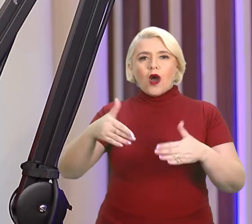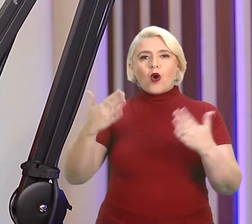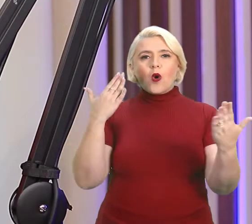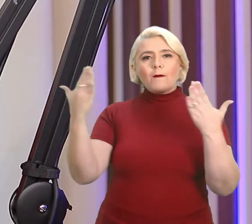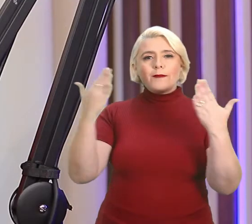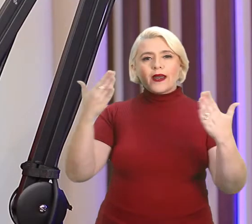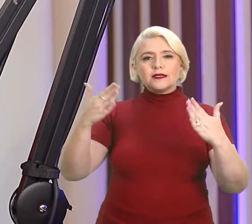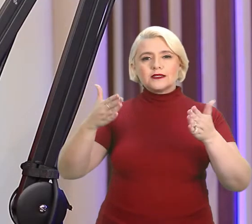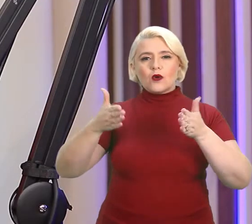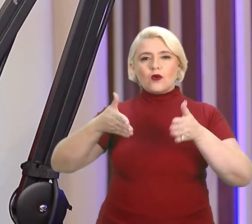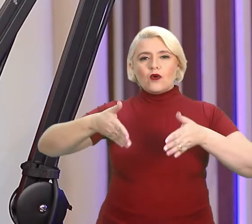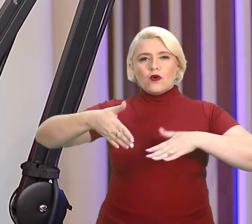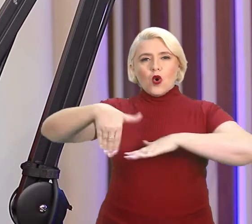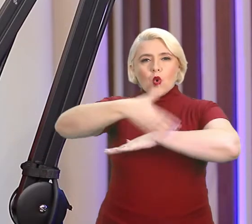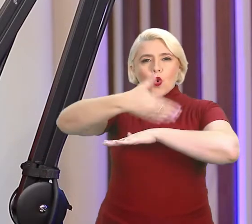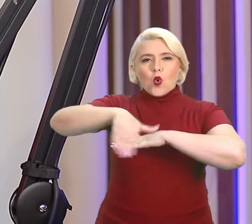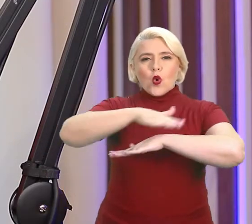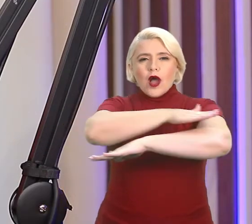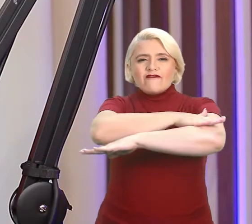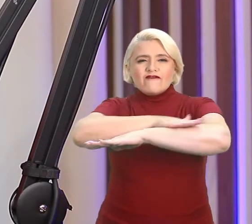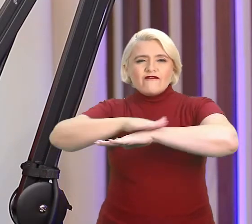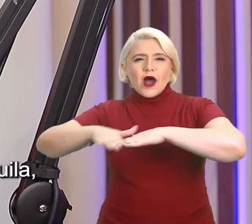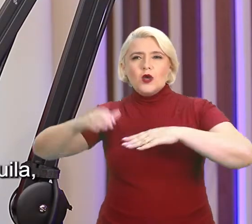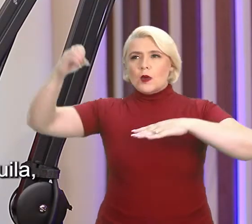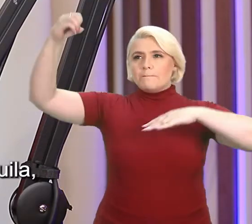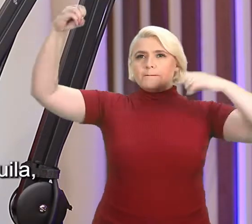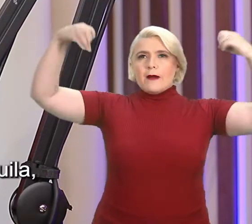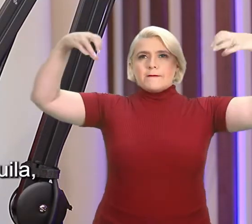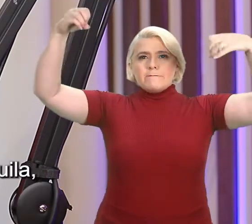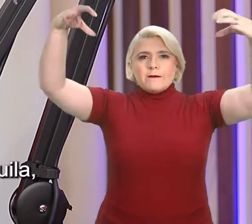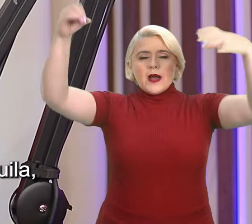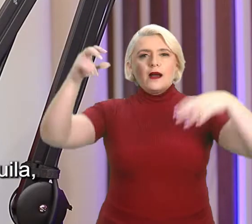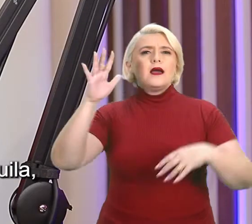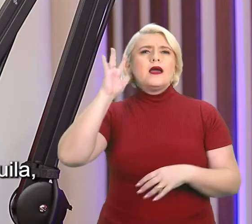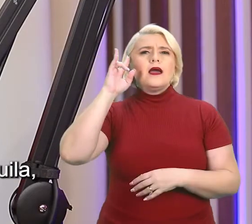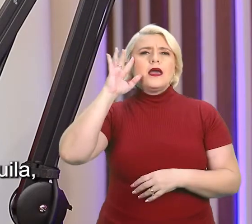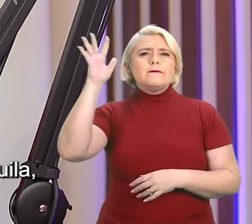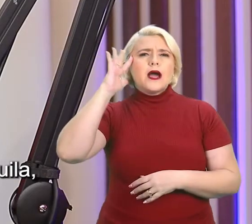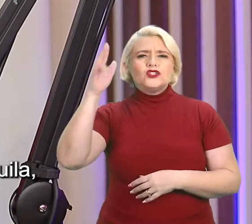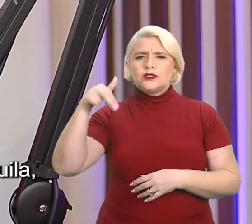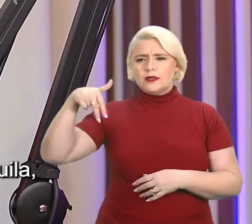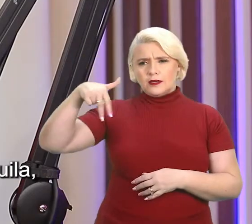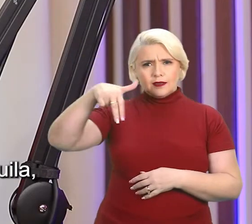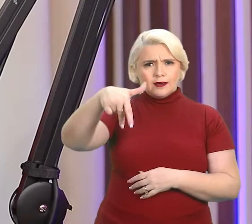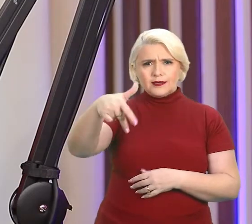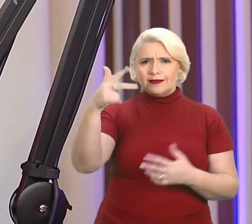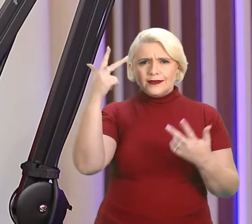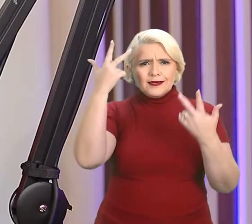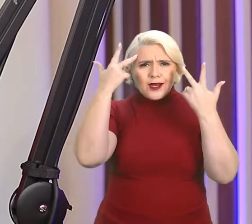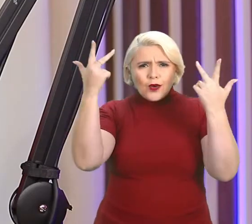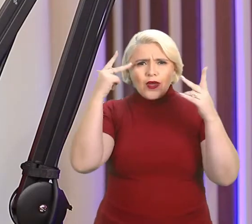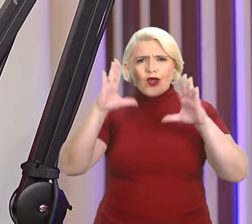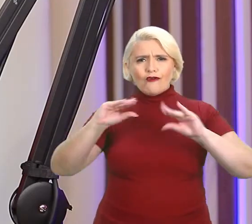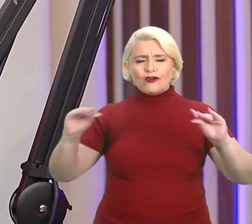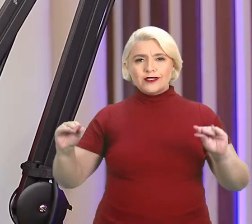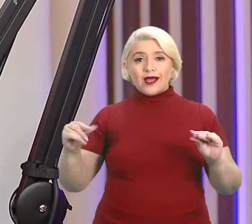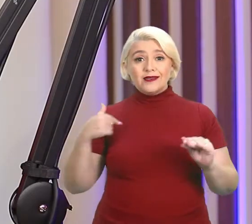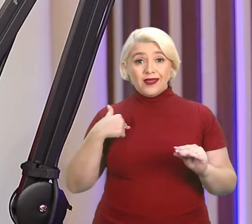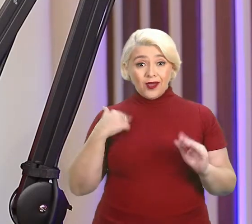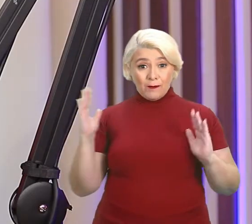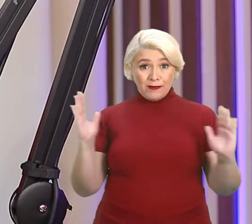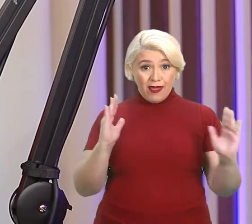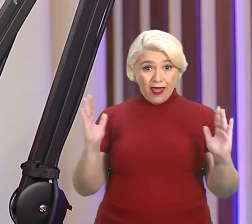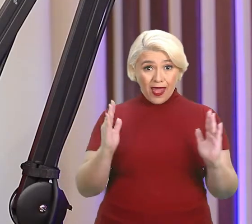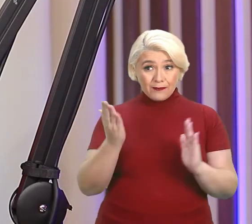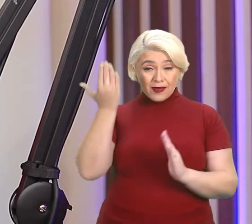toda asfaltada, com iluminação. Imagine vocês andando nessa avenida, muito mais tranquilo, muito mais confortável. Quando a gente